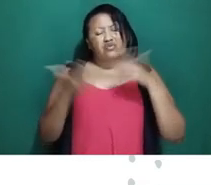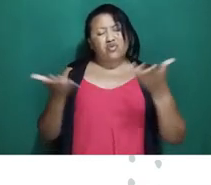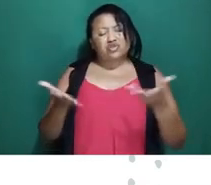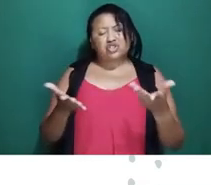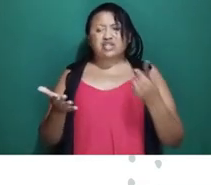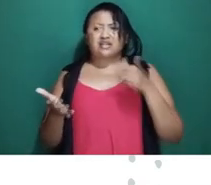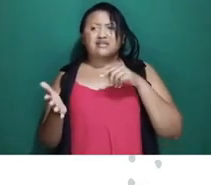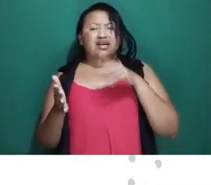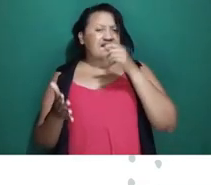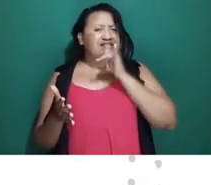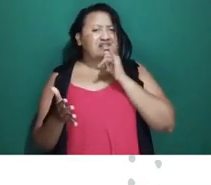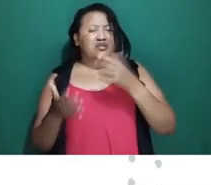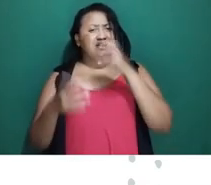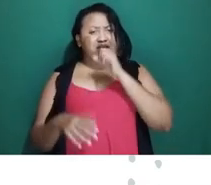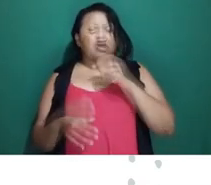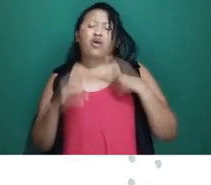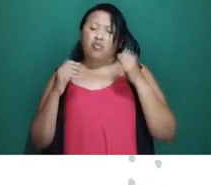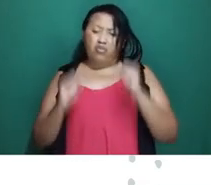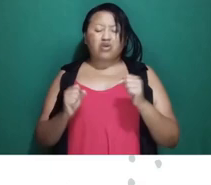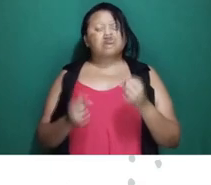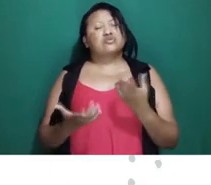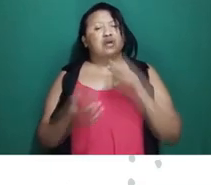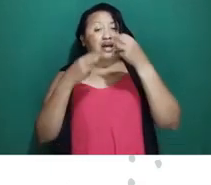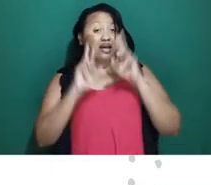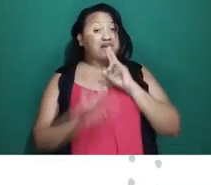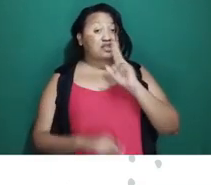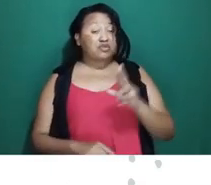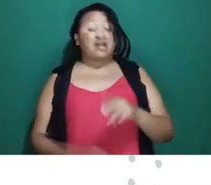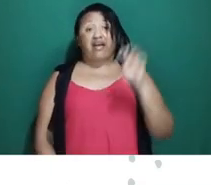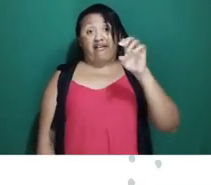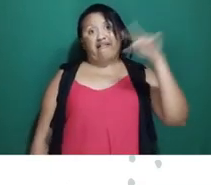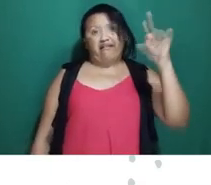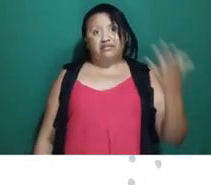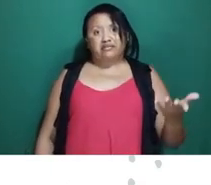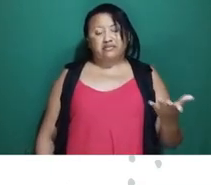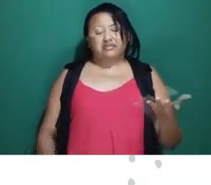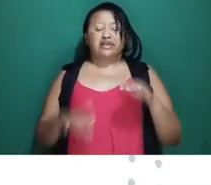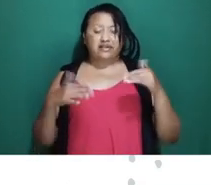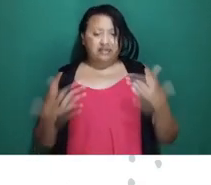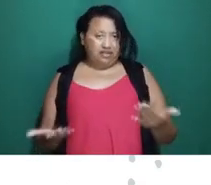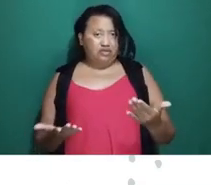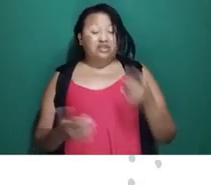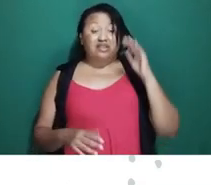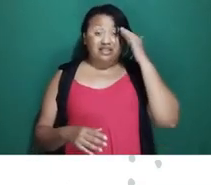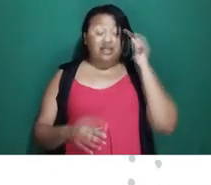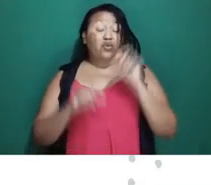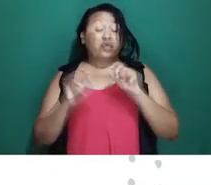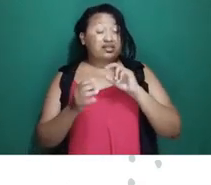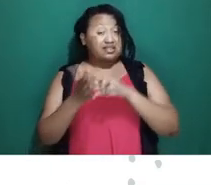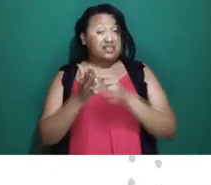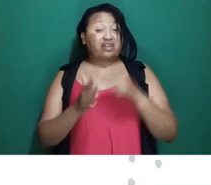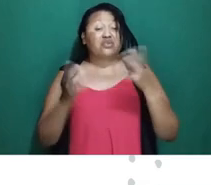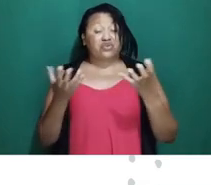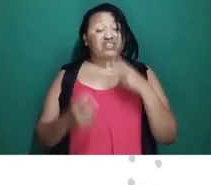posso responder é e é o enunciado próprio e tem sentido próprio para esse contexto deu plenamente para entender o que eu quis dizer